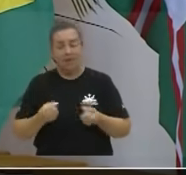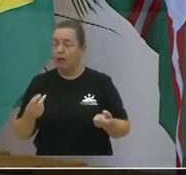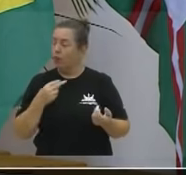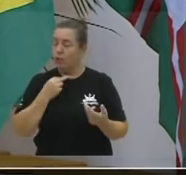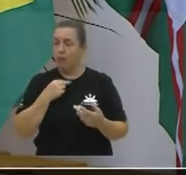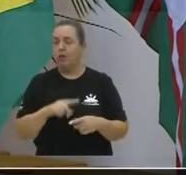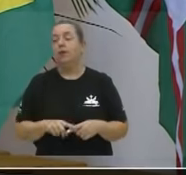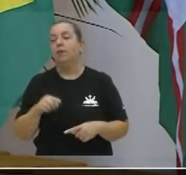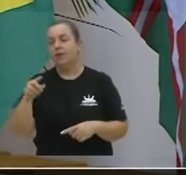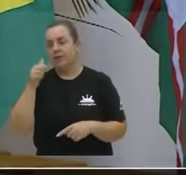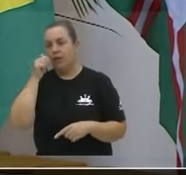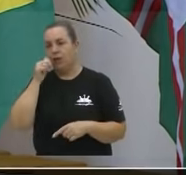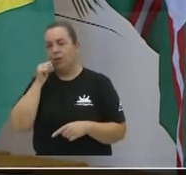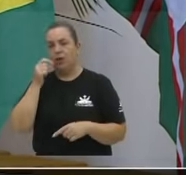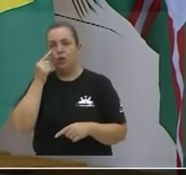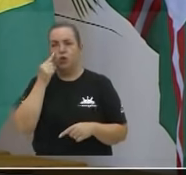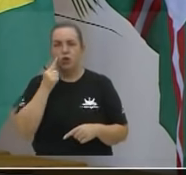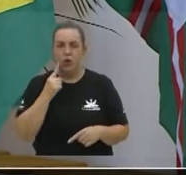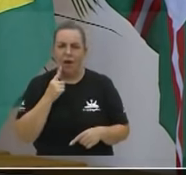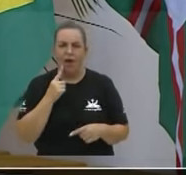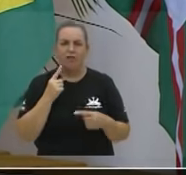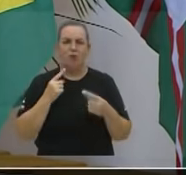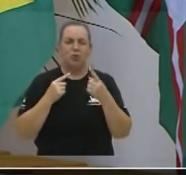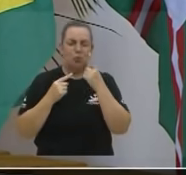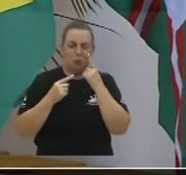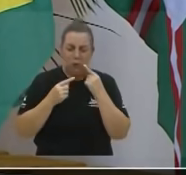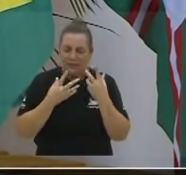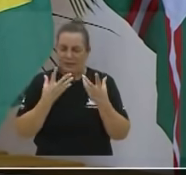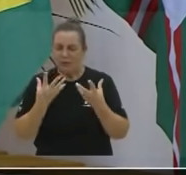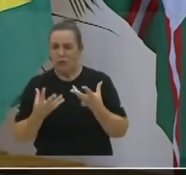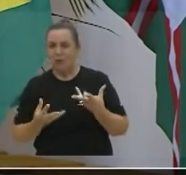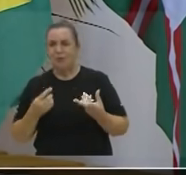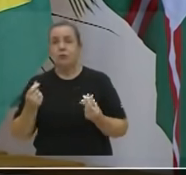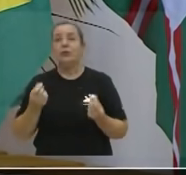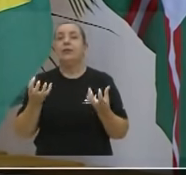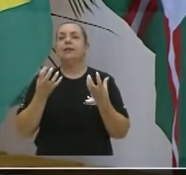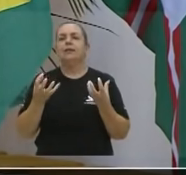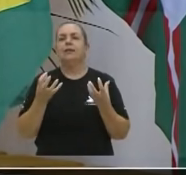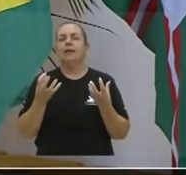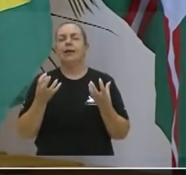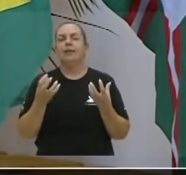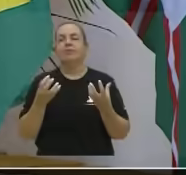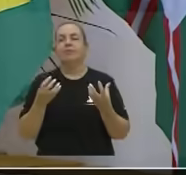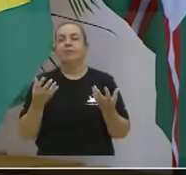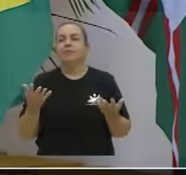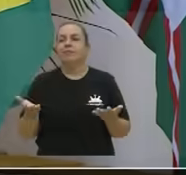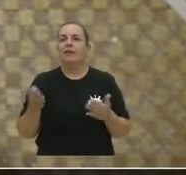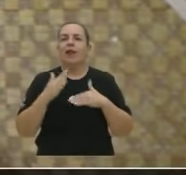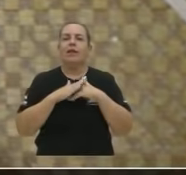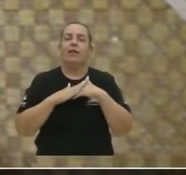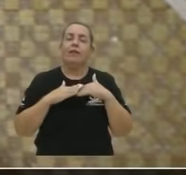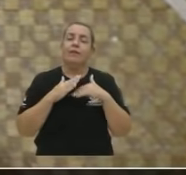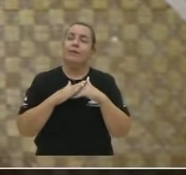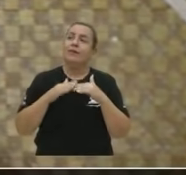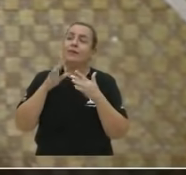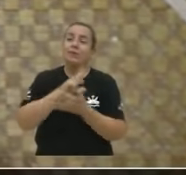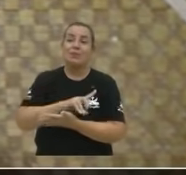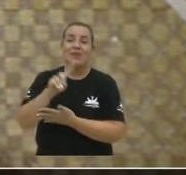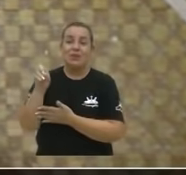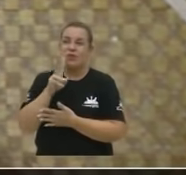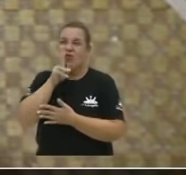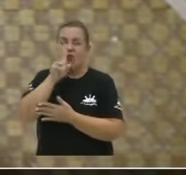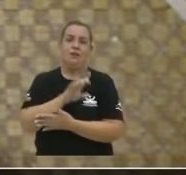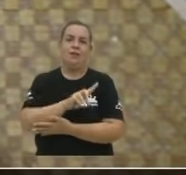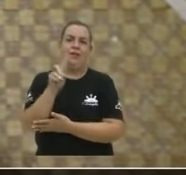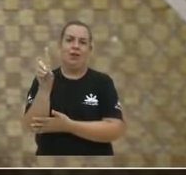naquele sofrimento, uma voz chorosa, embargada, o que ela está buscando? Alento em Deus, força em